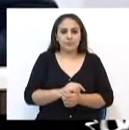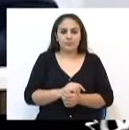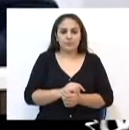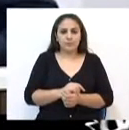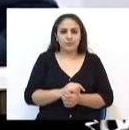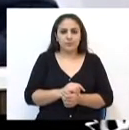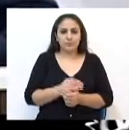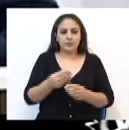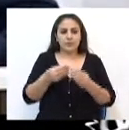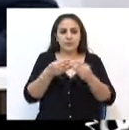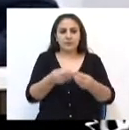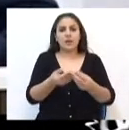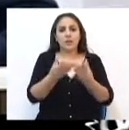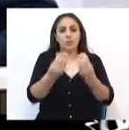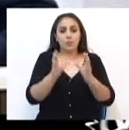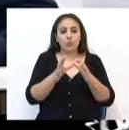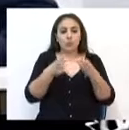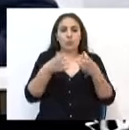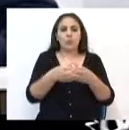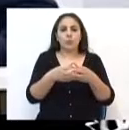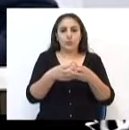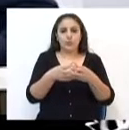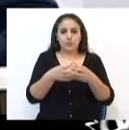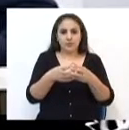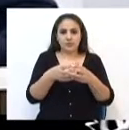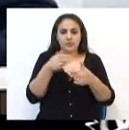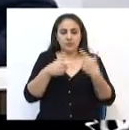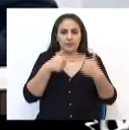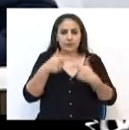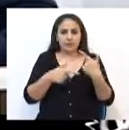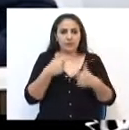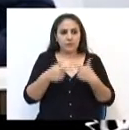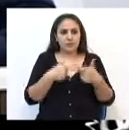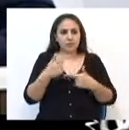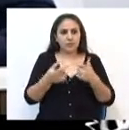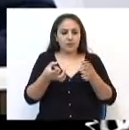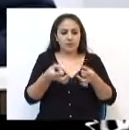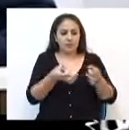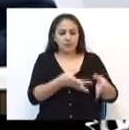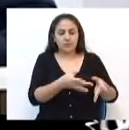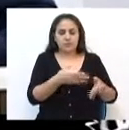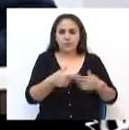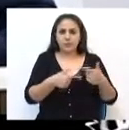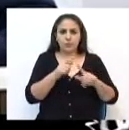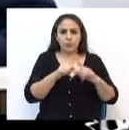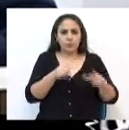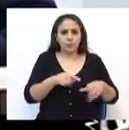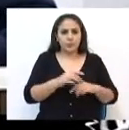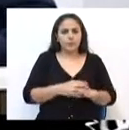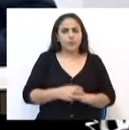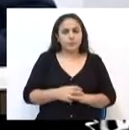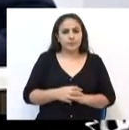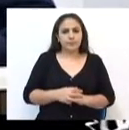que encaminha o conjunto de servidores dessa fundação para a porta da rua do serviço público,